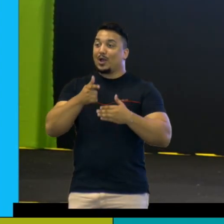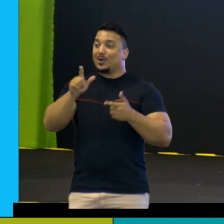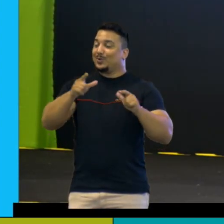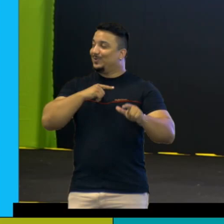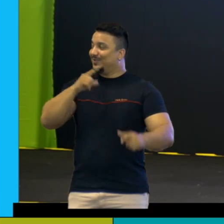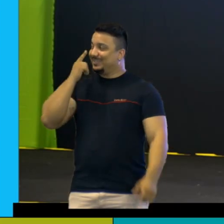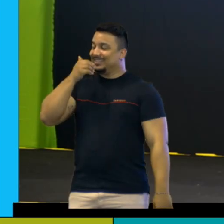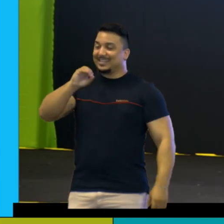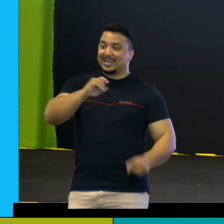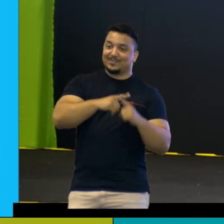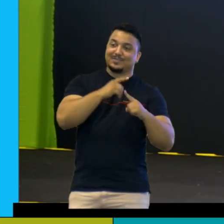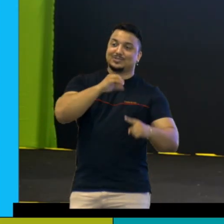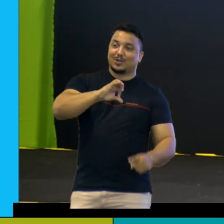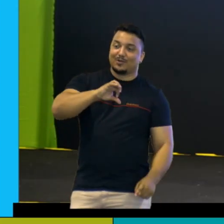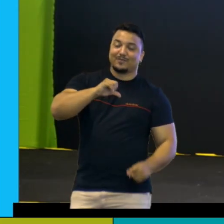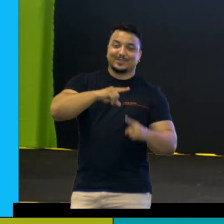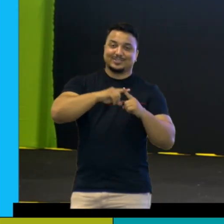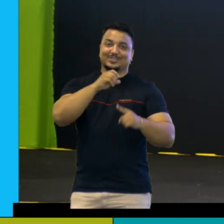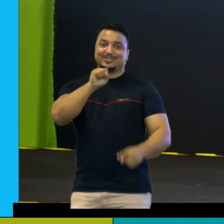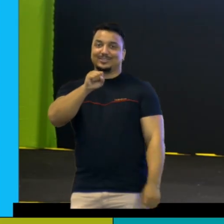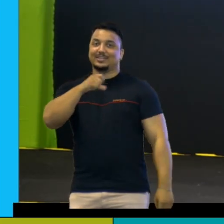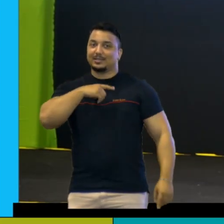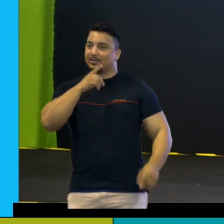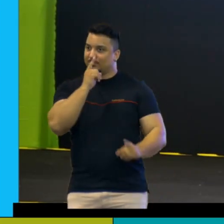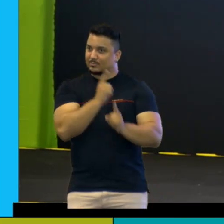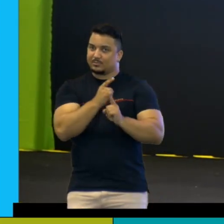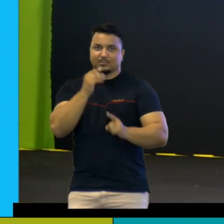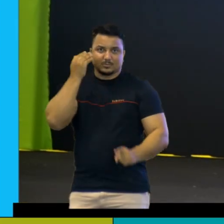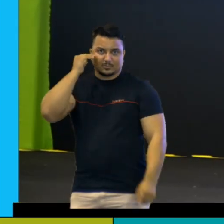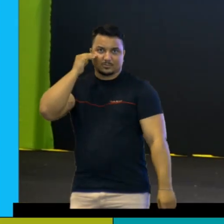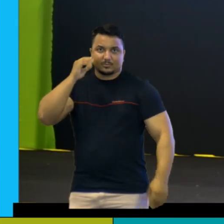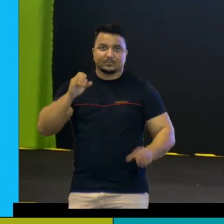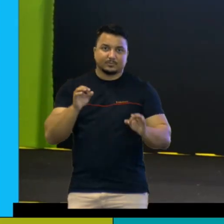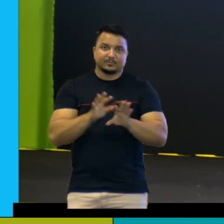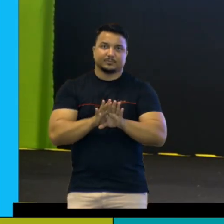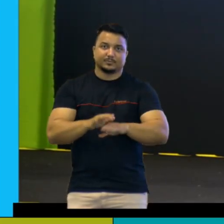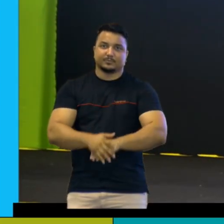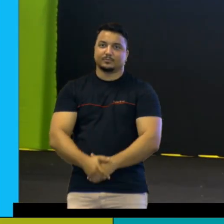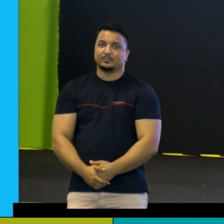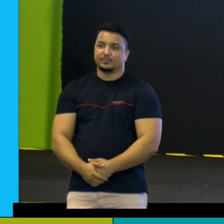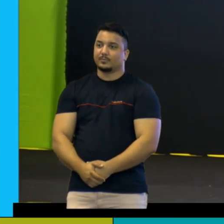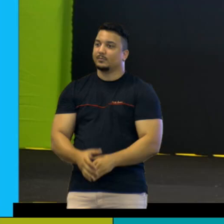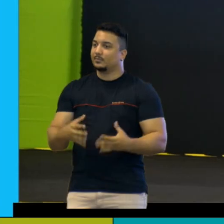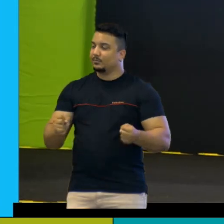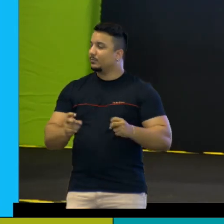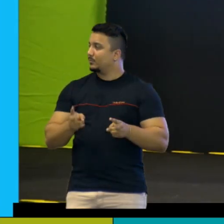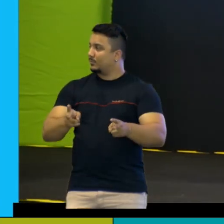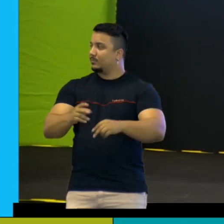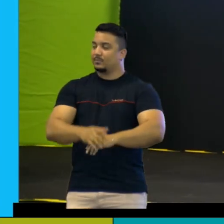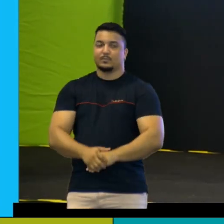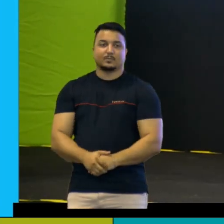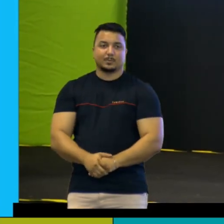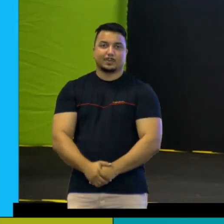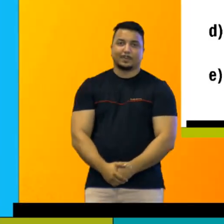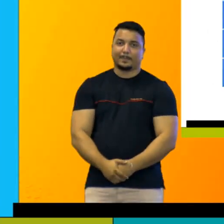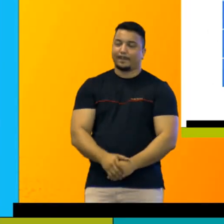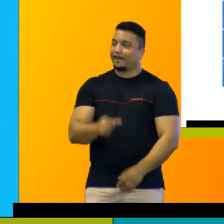9 vezes 8. Morreu. Não precisa de fórmula. Tá claro aí no arranjo? Ok. Vamos em frente. Vamos para a próxima.